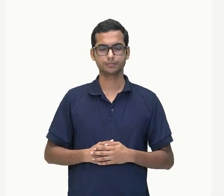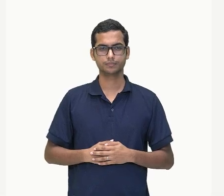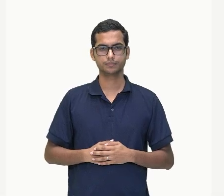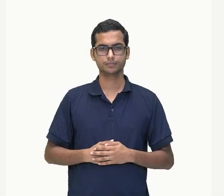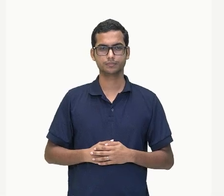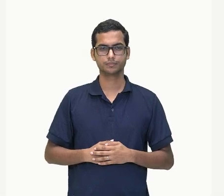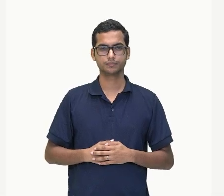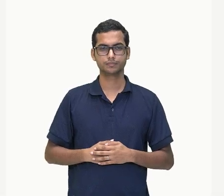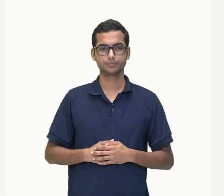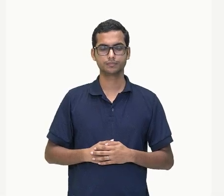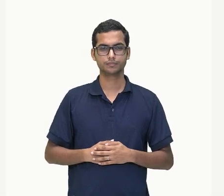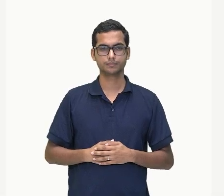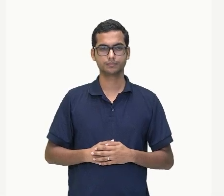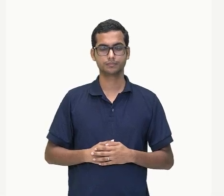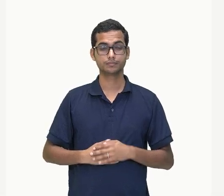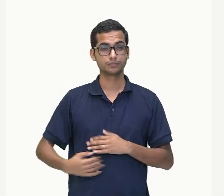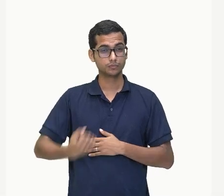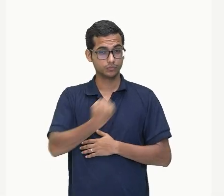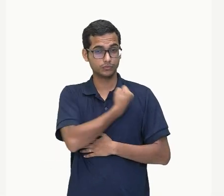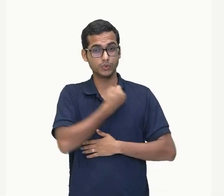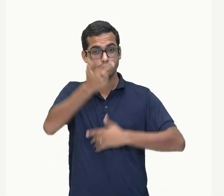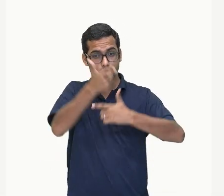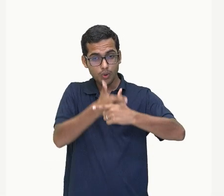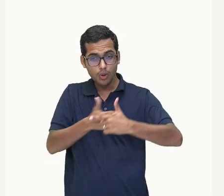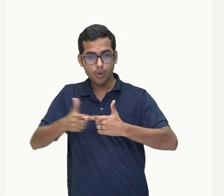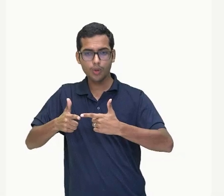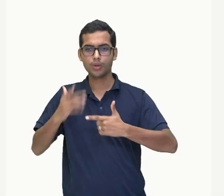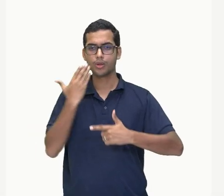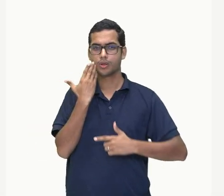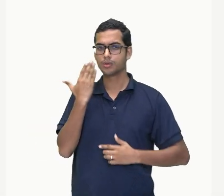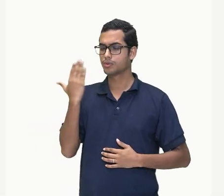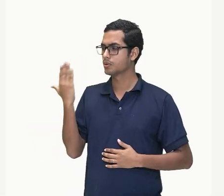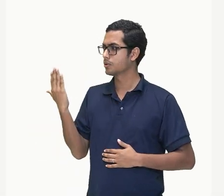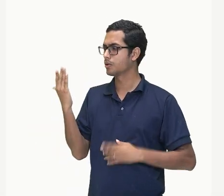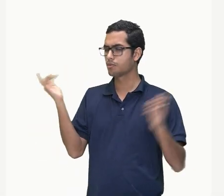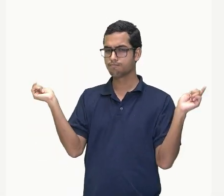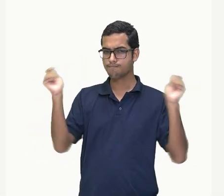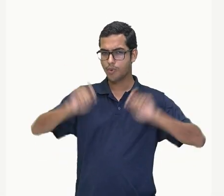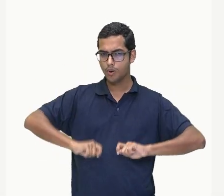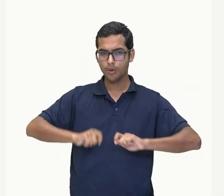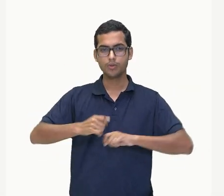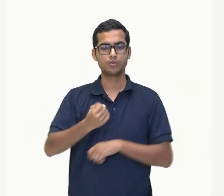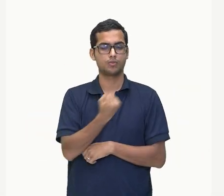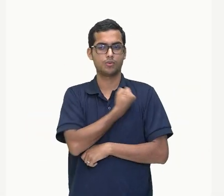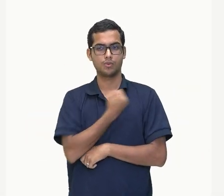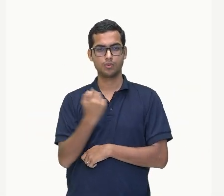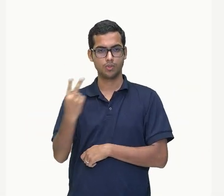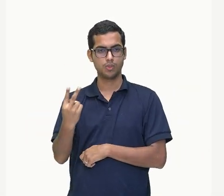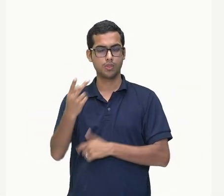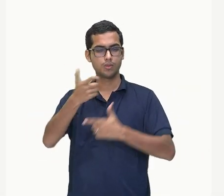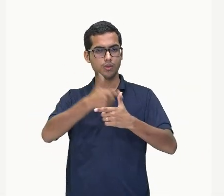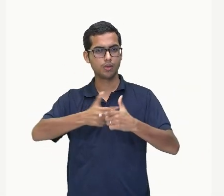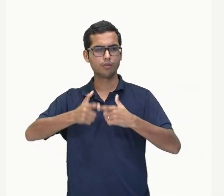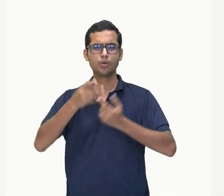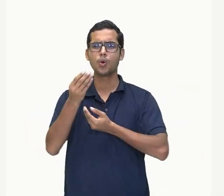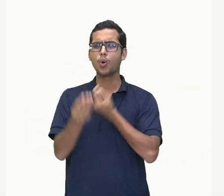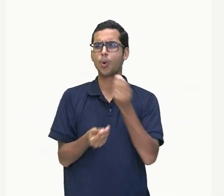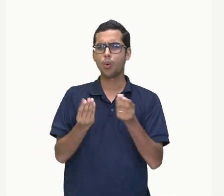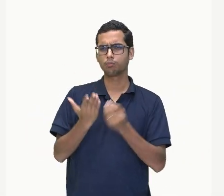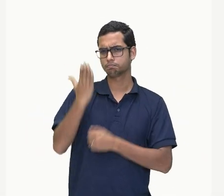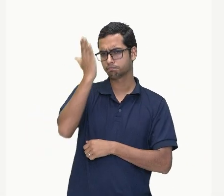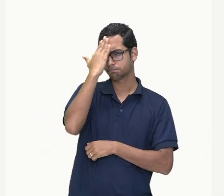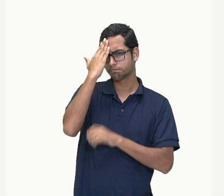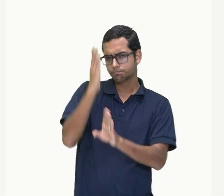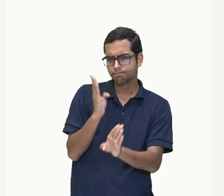Tá? Vamos ver se o número ele é divisível por 2. Como é que a gente sabe isso?